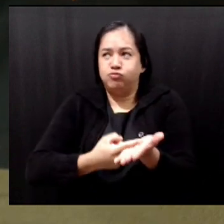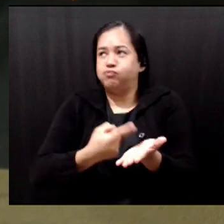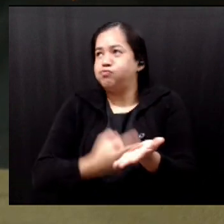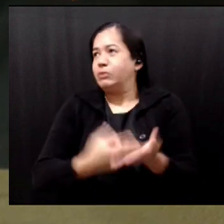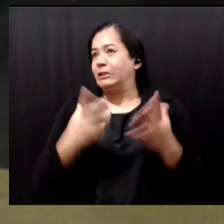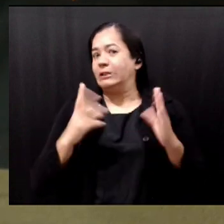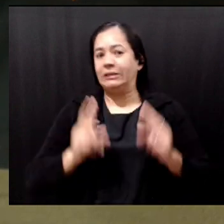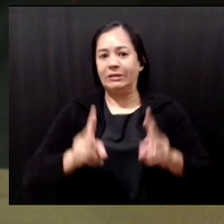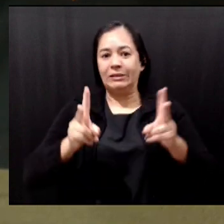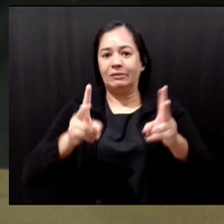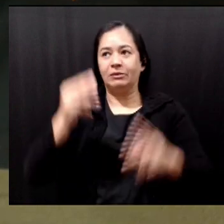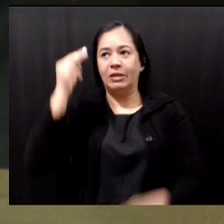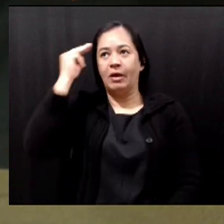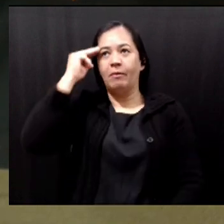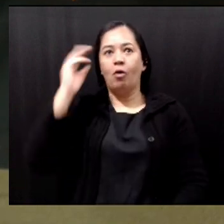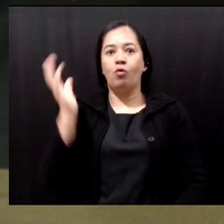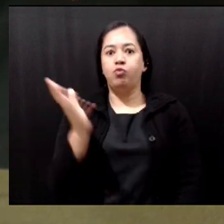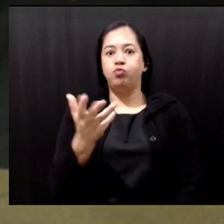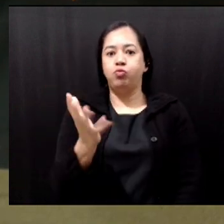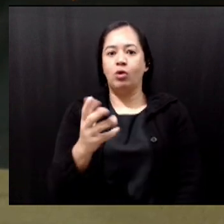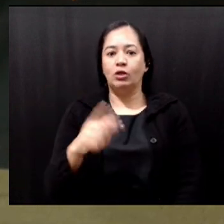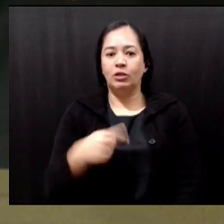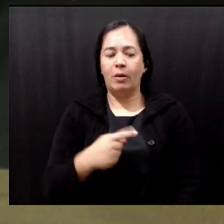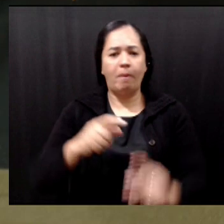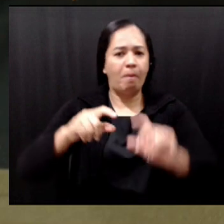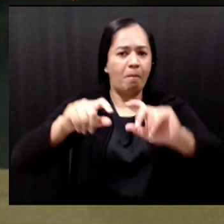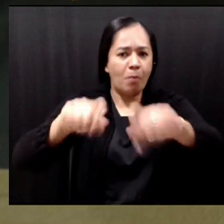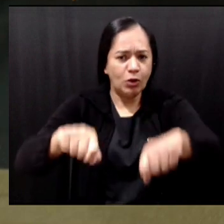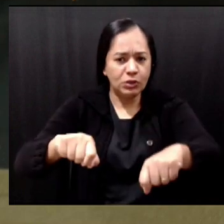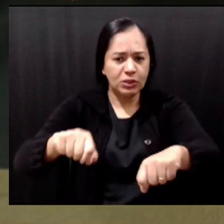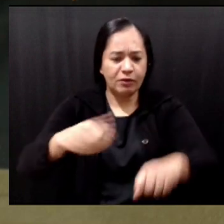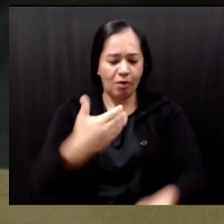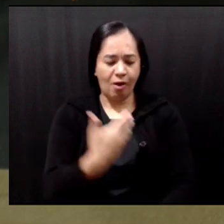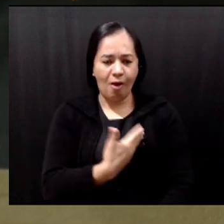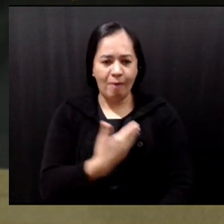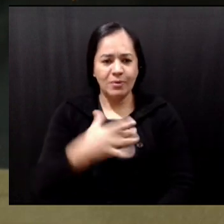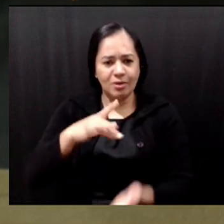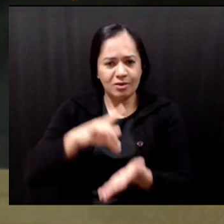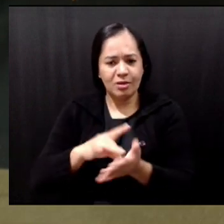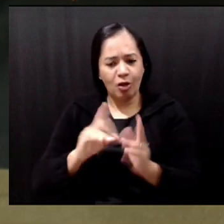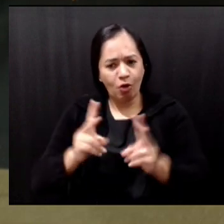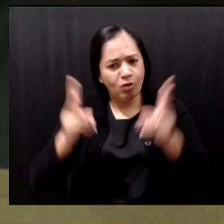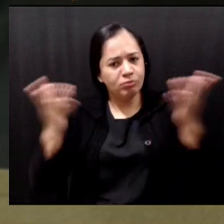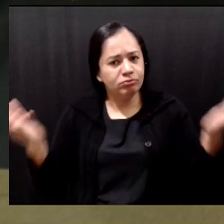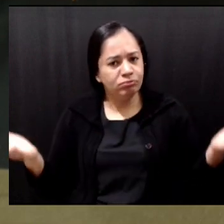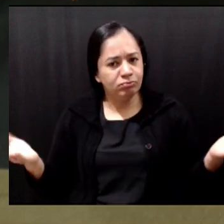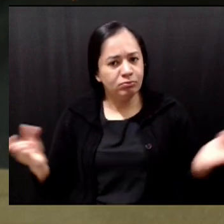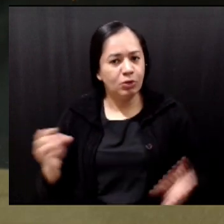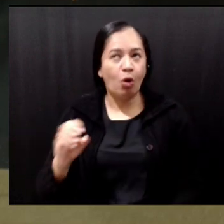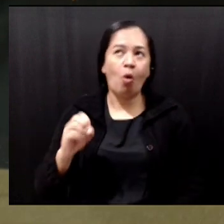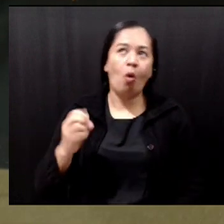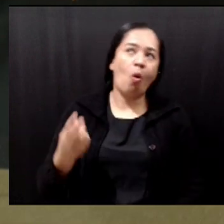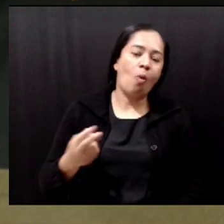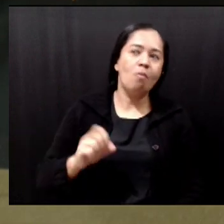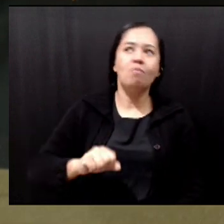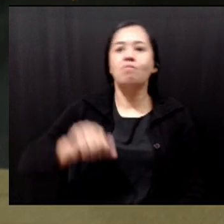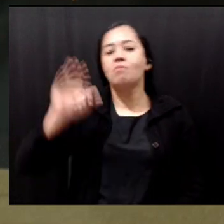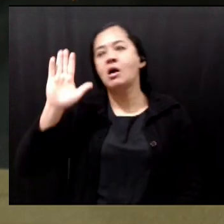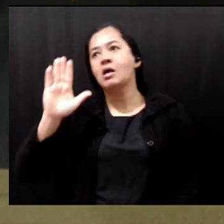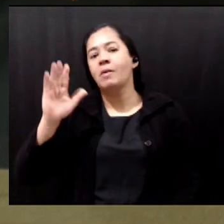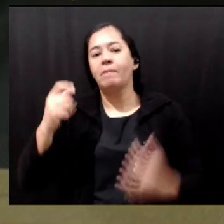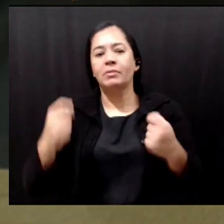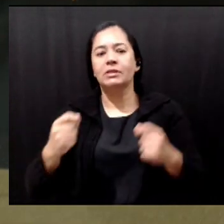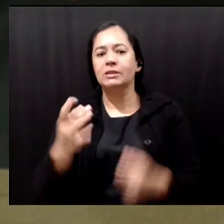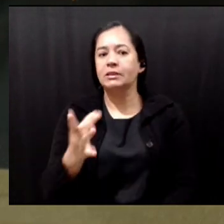acelerada, será que ainda é possível manter as amizades verdadeiras? Ou mais, será que é preciso estar presente o tempo